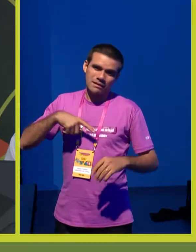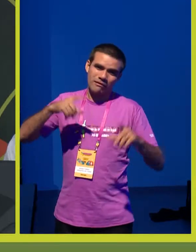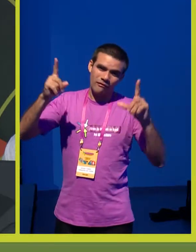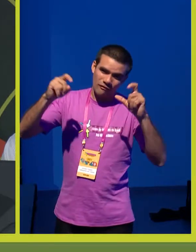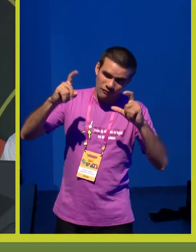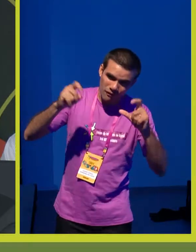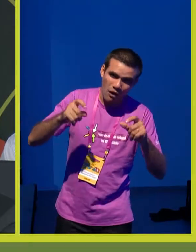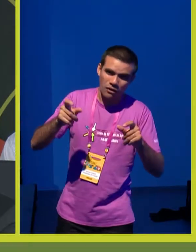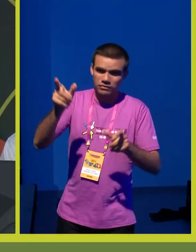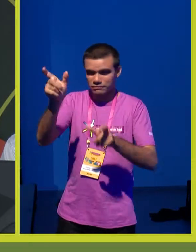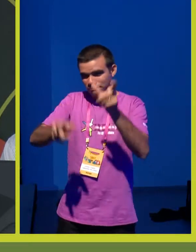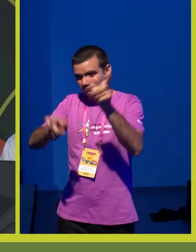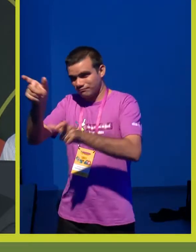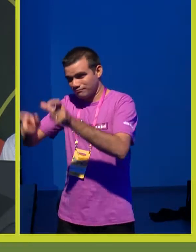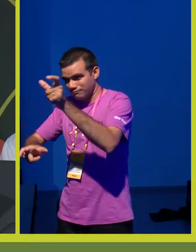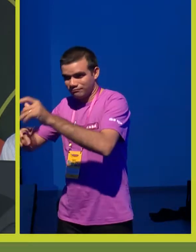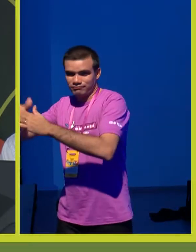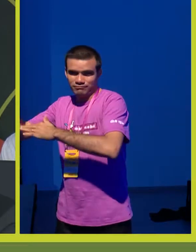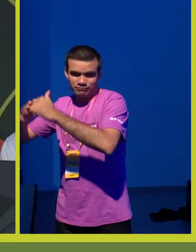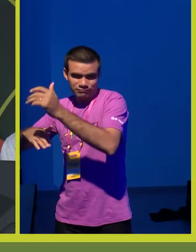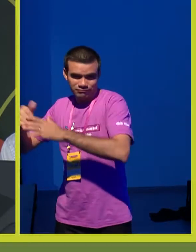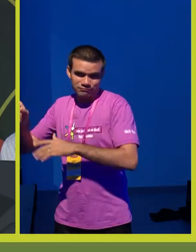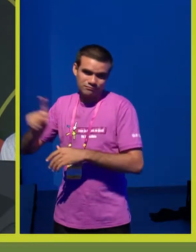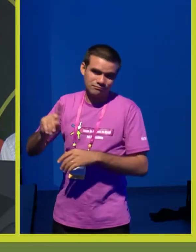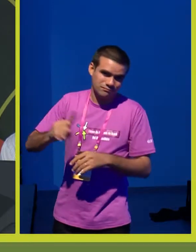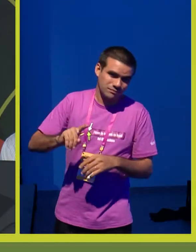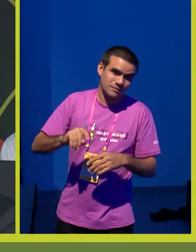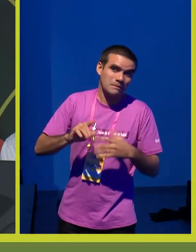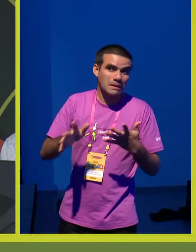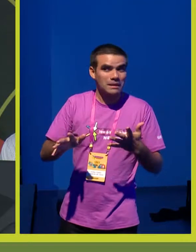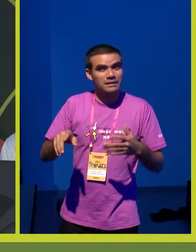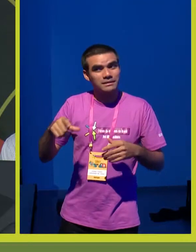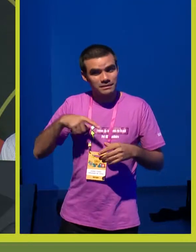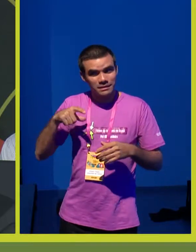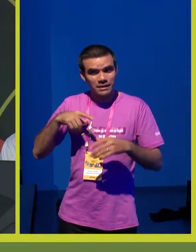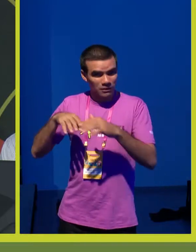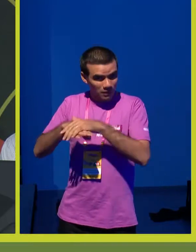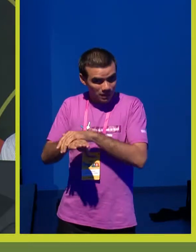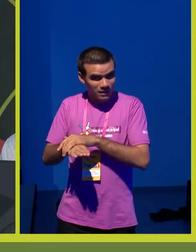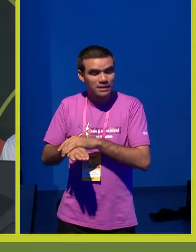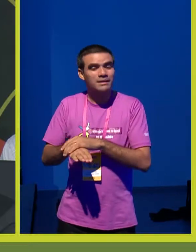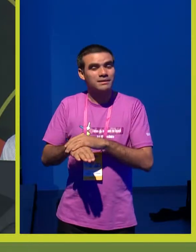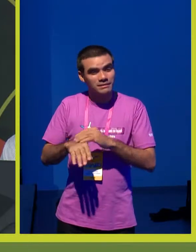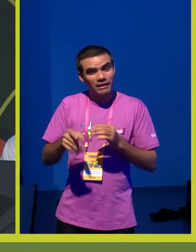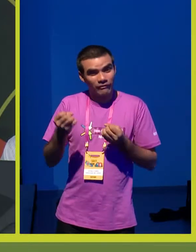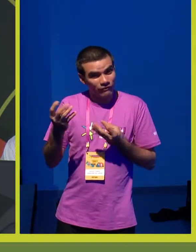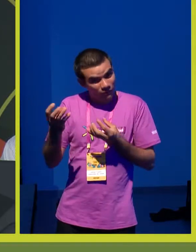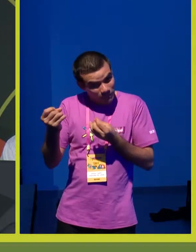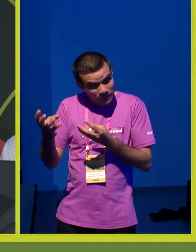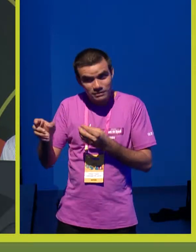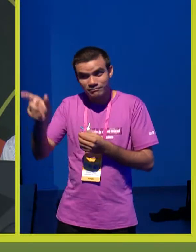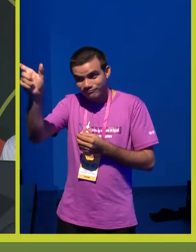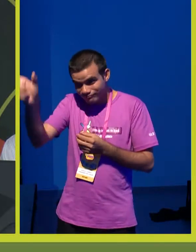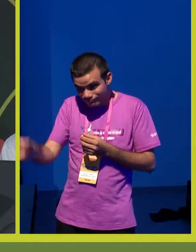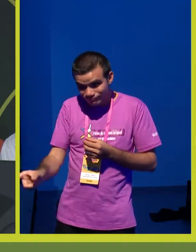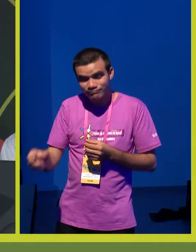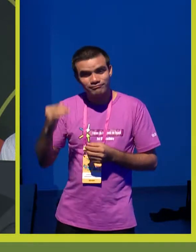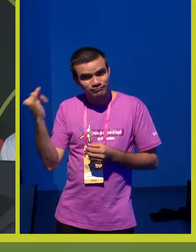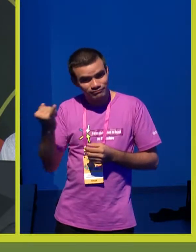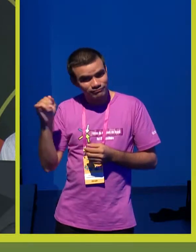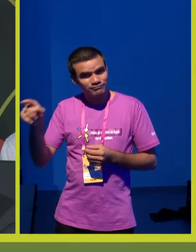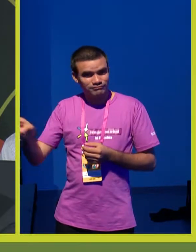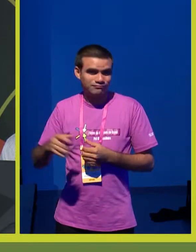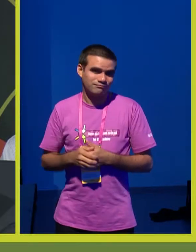monte de cidadãos qualificados ou não mas que de uma maneira estão naquela base e tem alguma informação referente a ação daquele